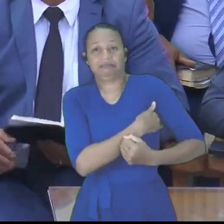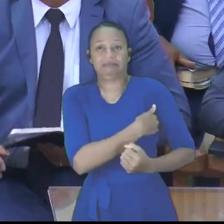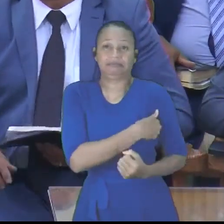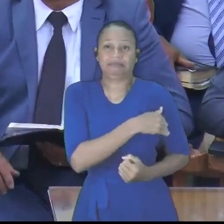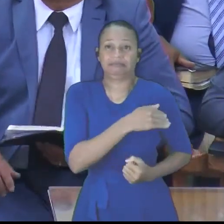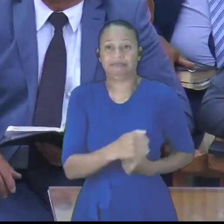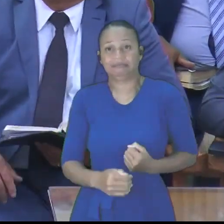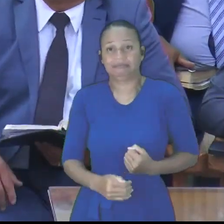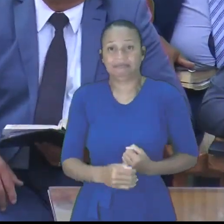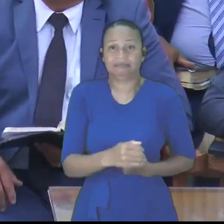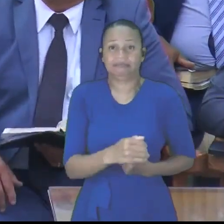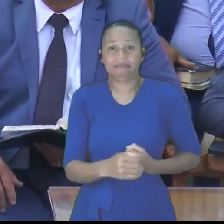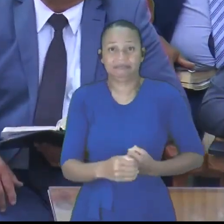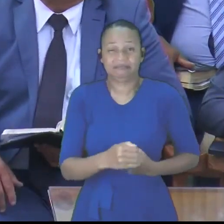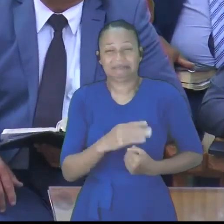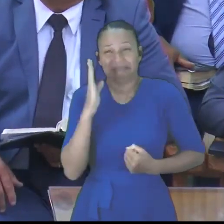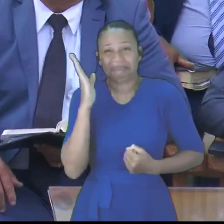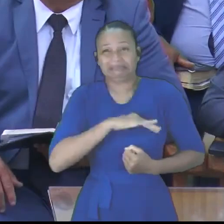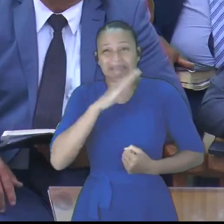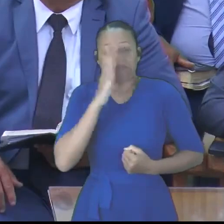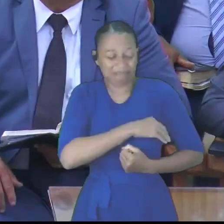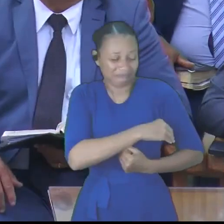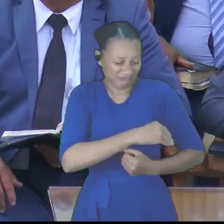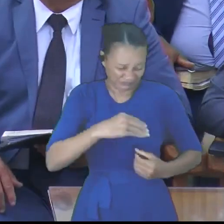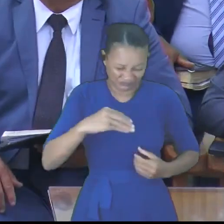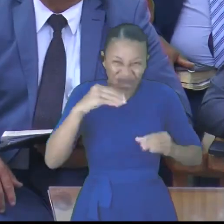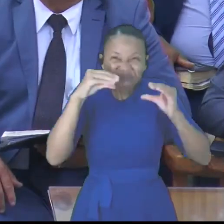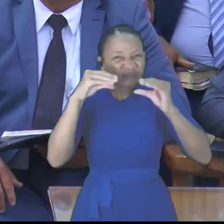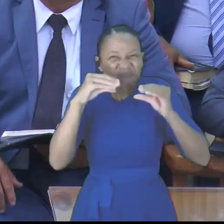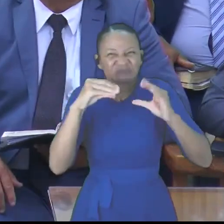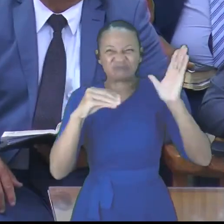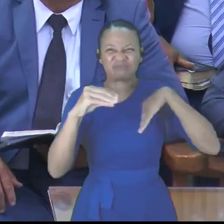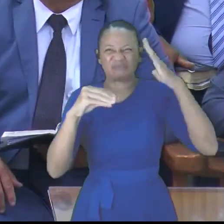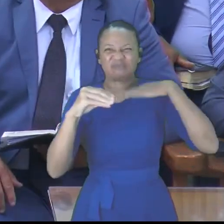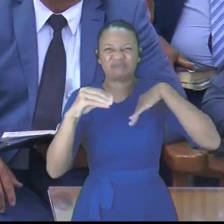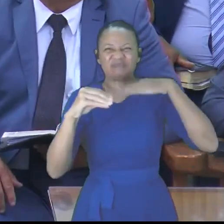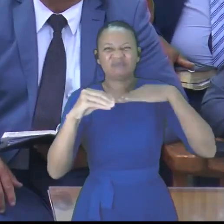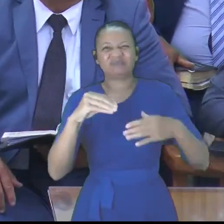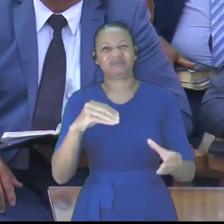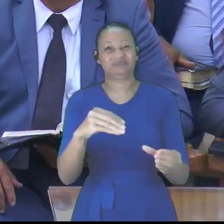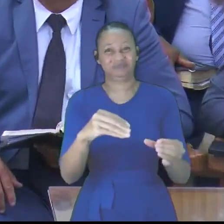sovaco. Uma Bíblia fedendo que só uma ticaca.